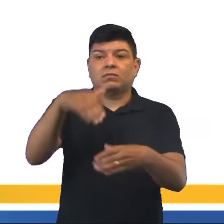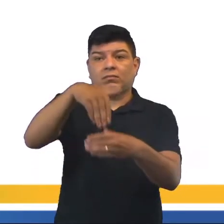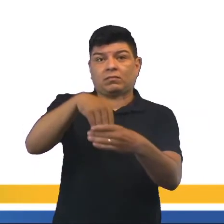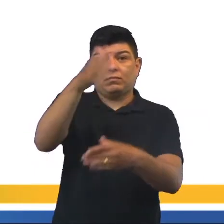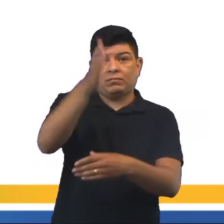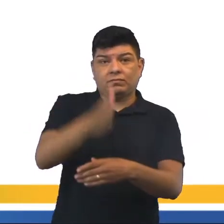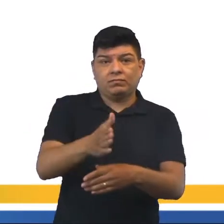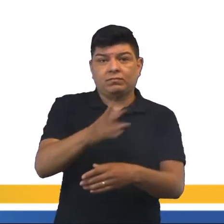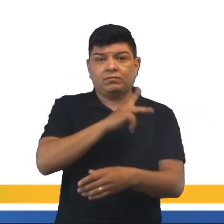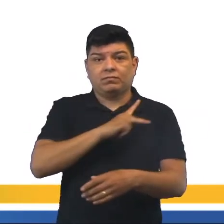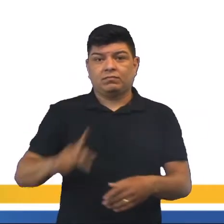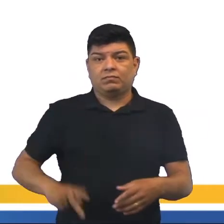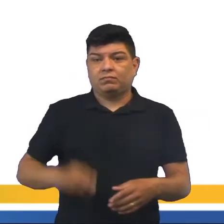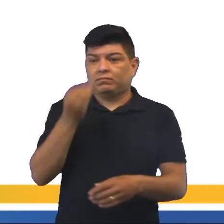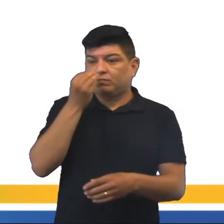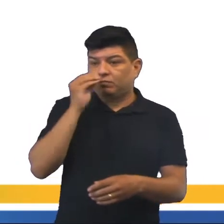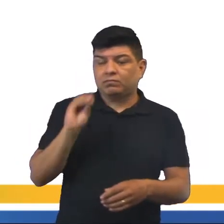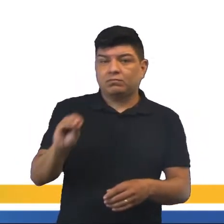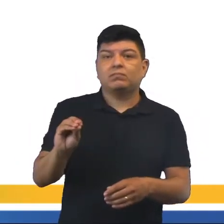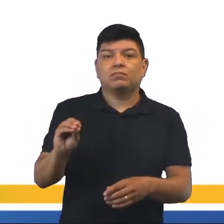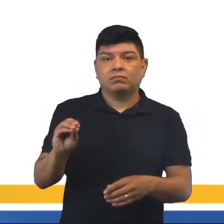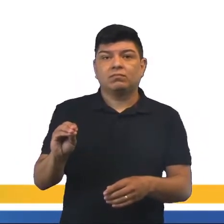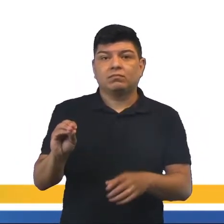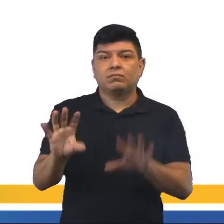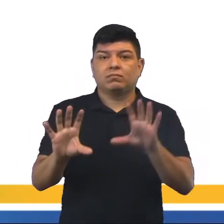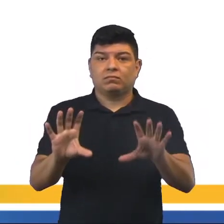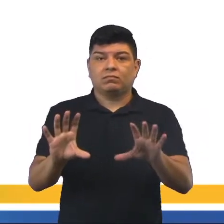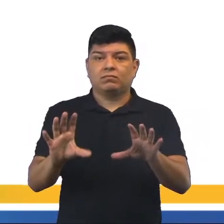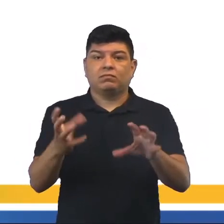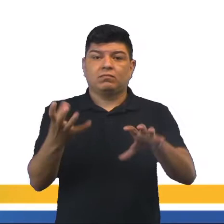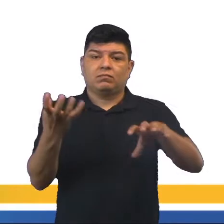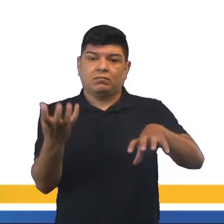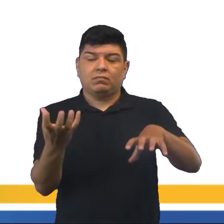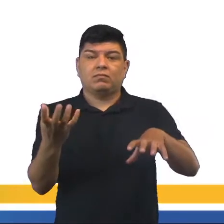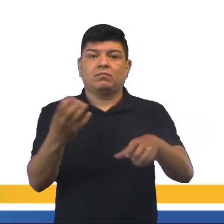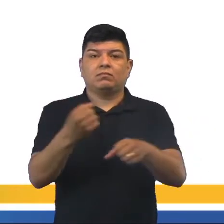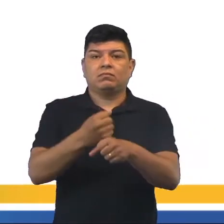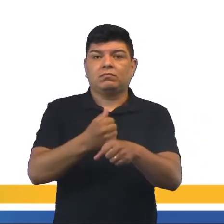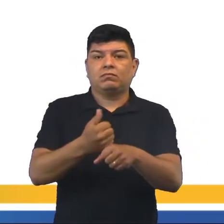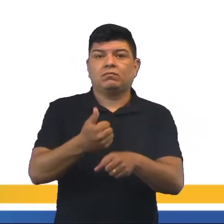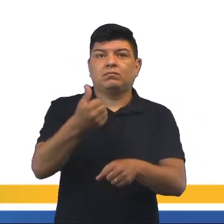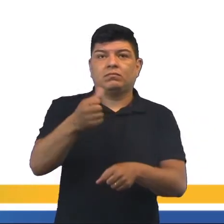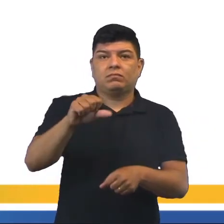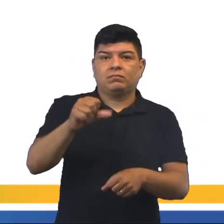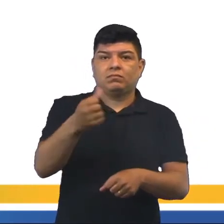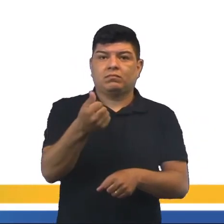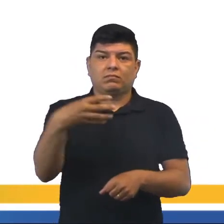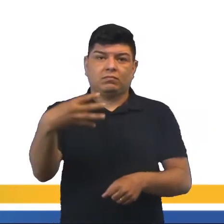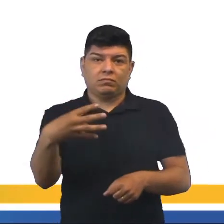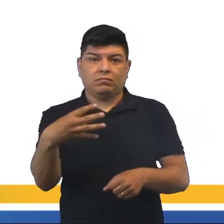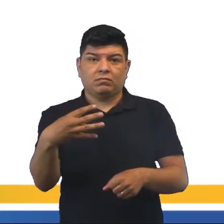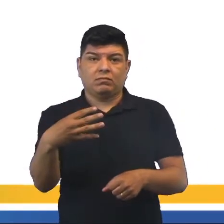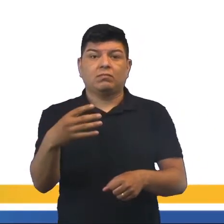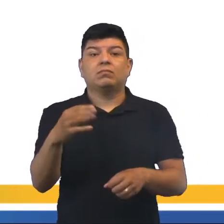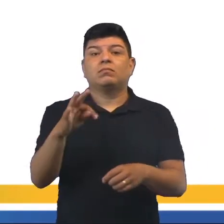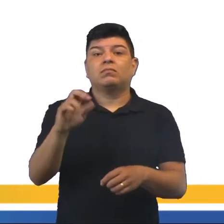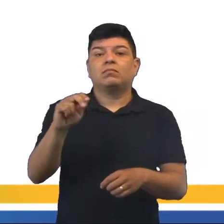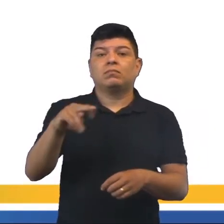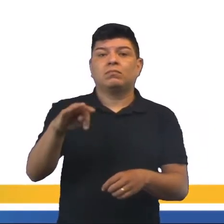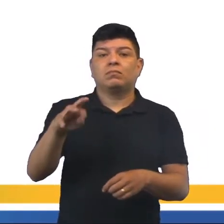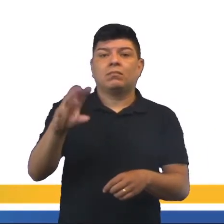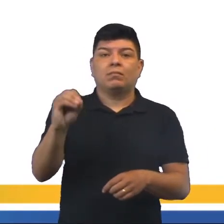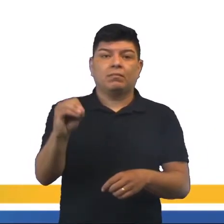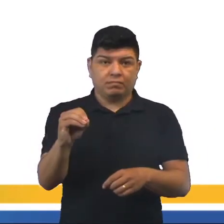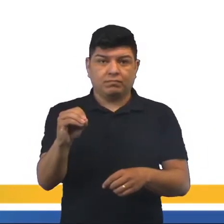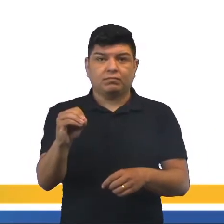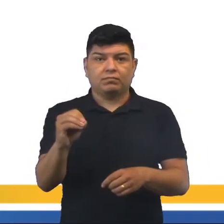para presidente foi rejeitada pelo Congresso Nacional, em 1984, Tancredo Neves lançou-se candidato pelo